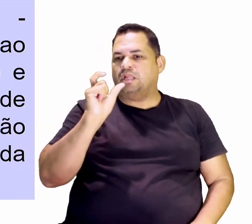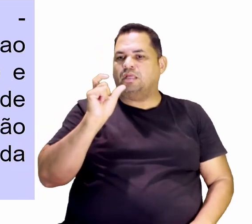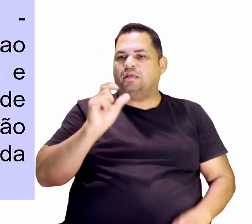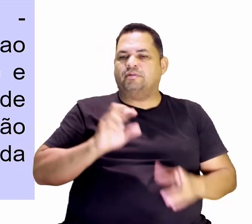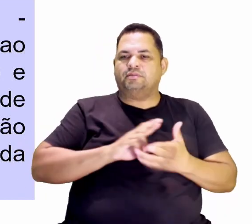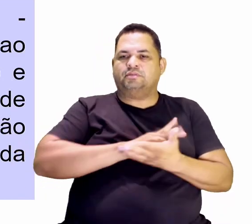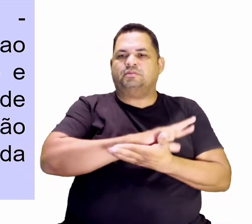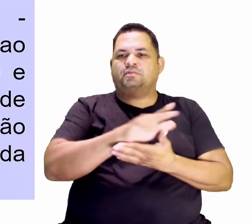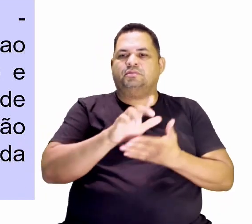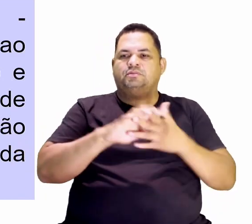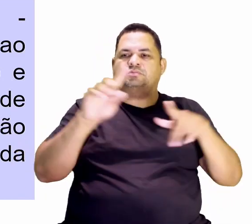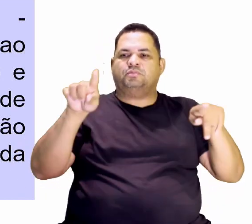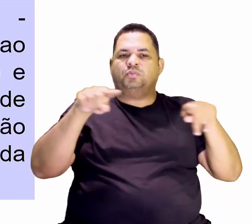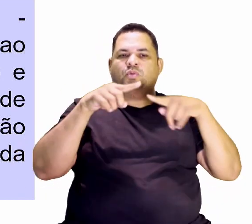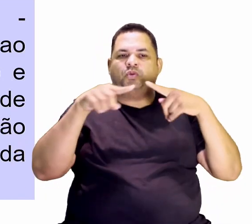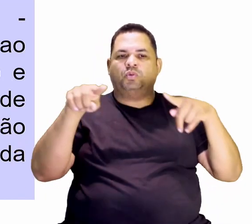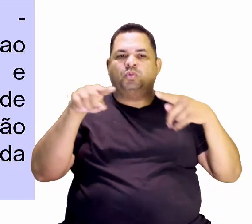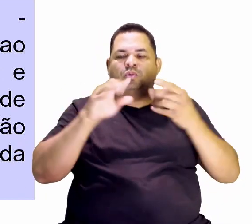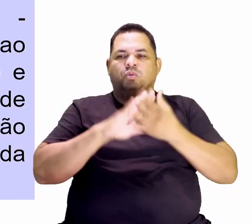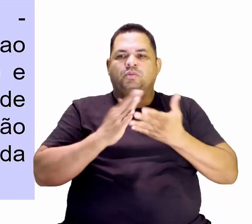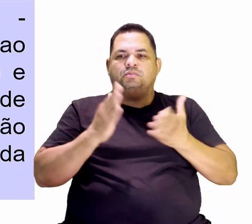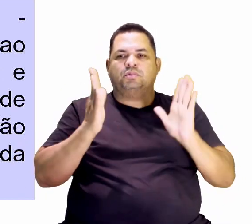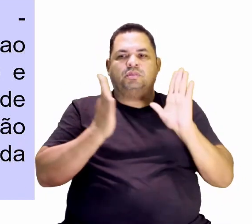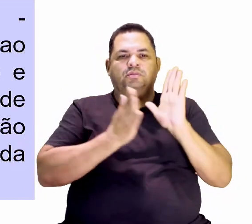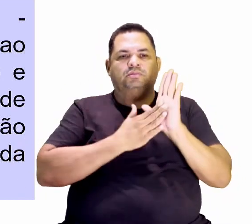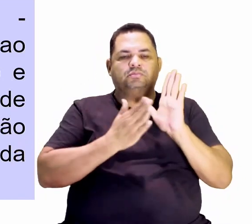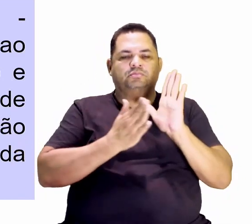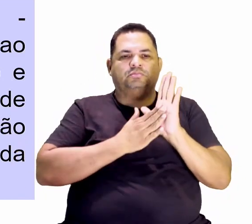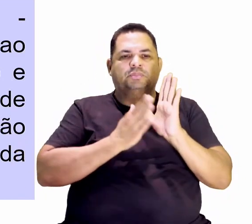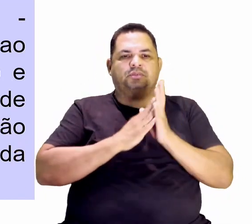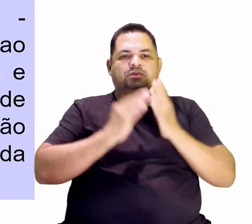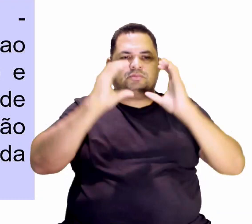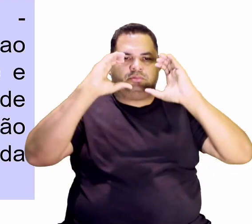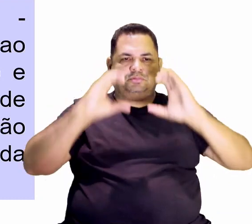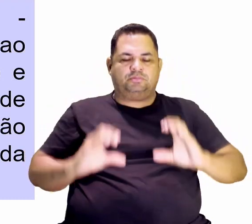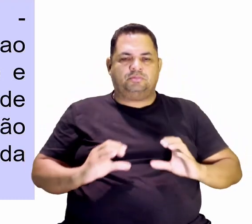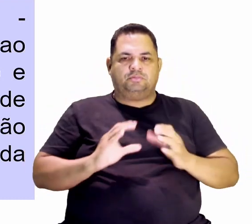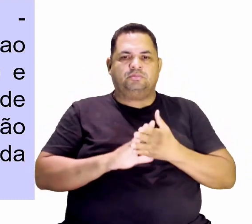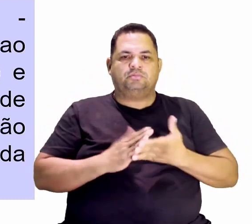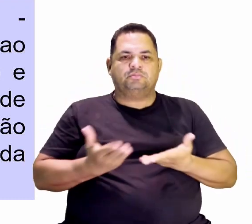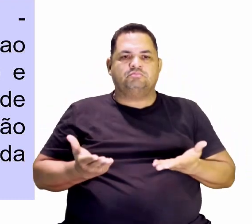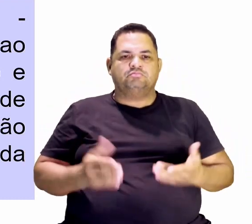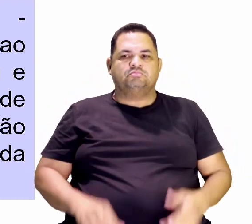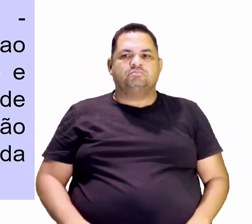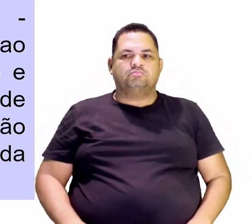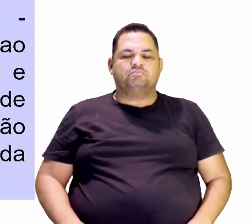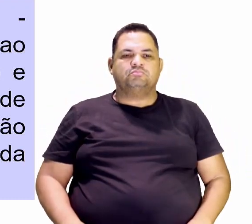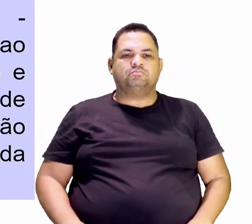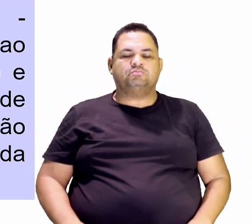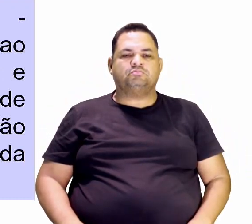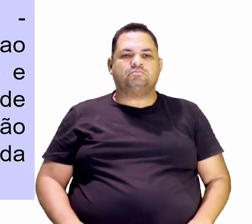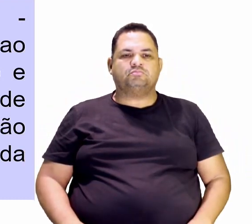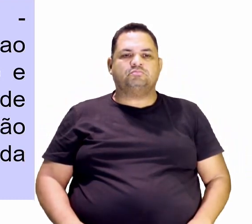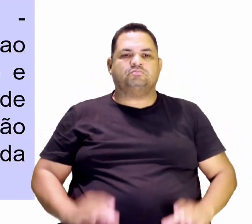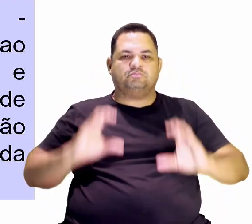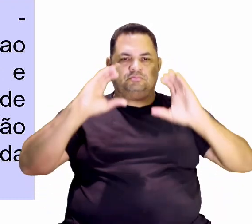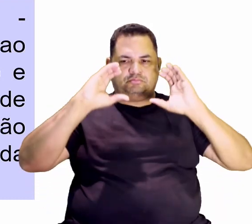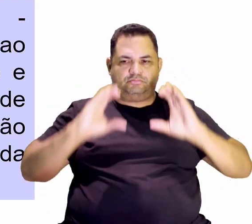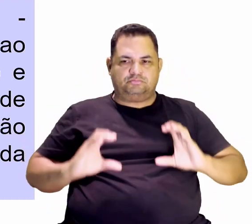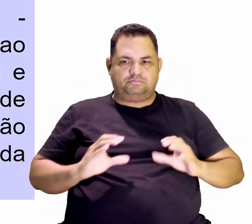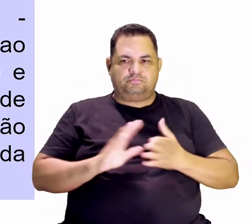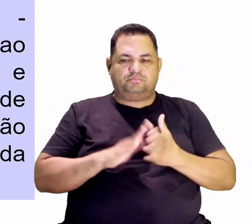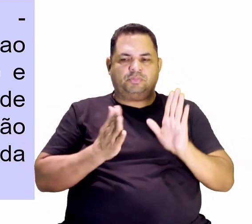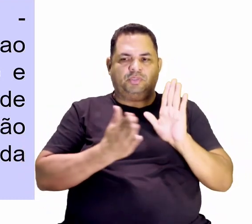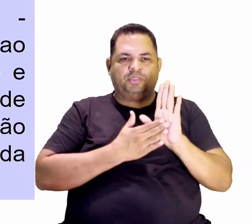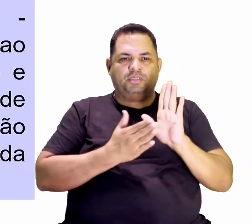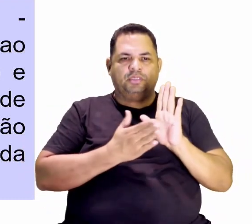as músicas, as pautas e até mesmo os comportamentos, né? As pautas comportamentais